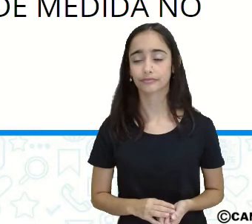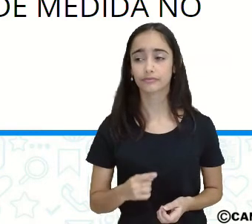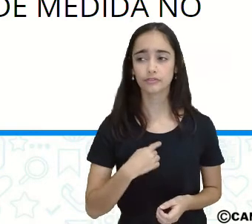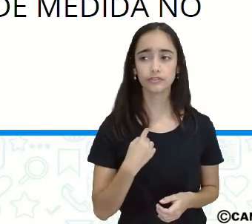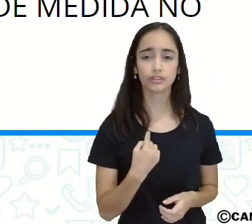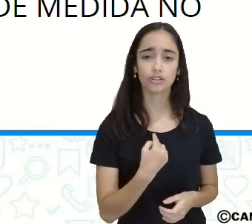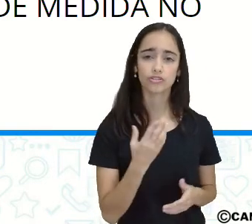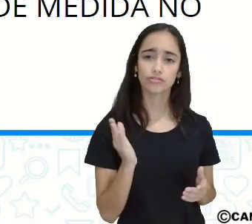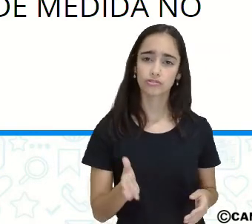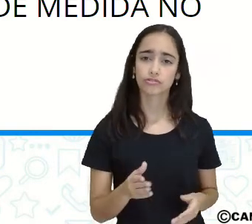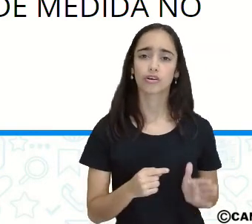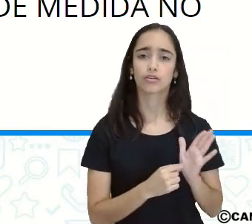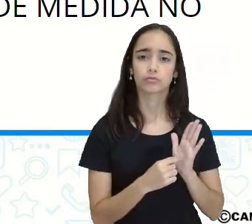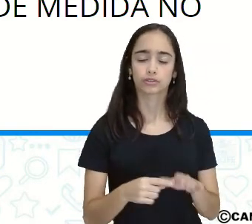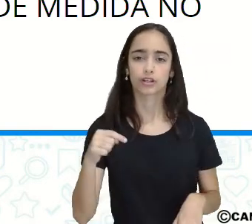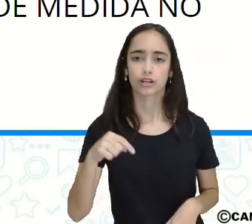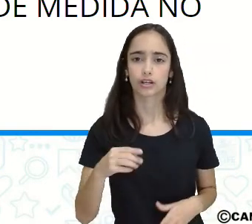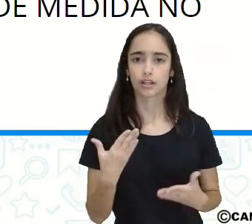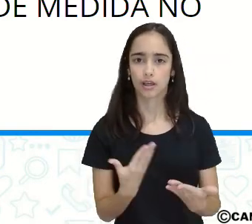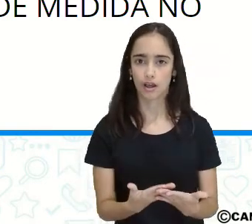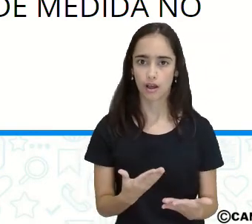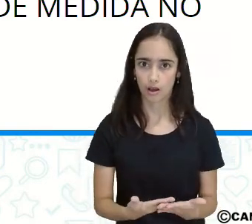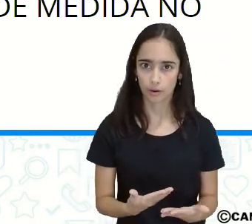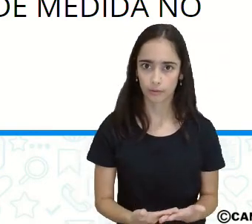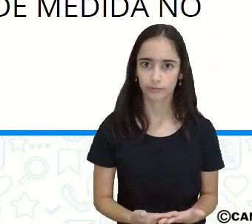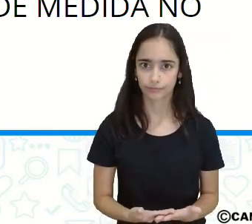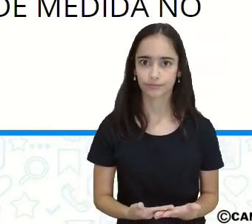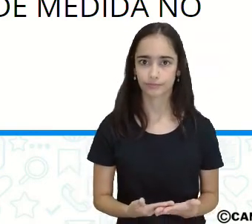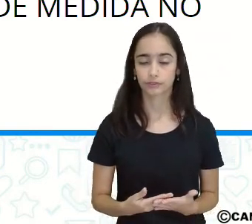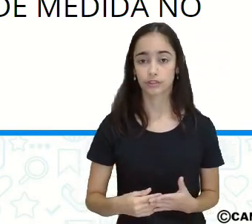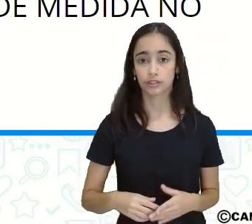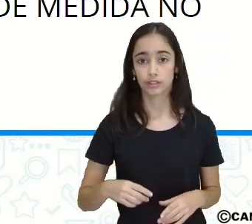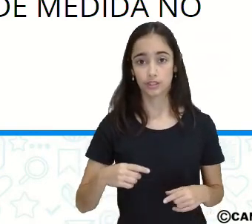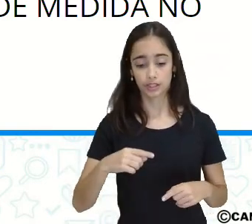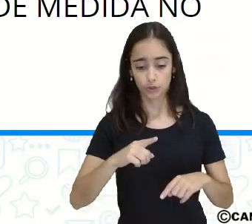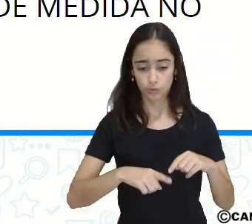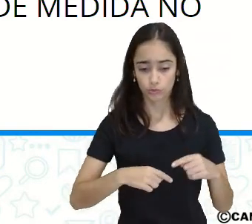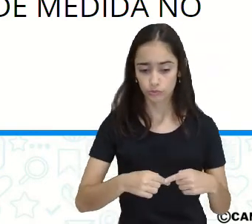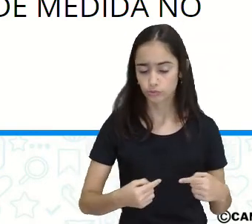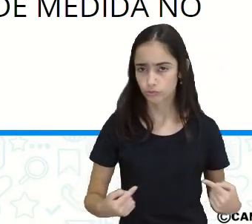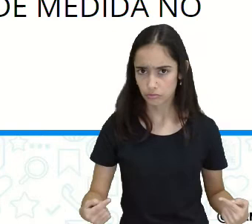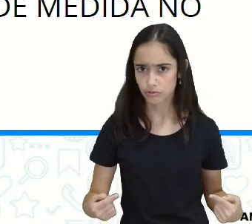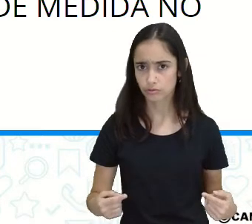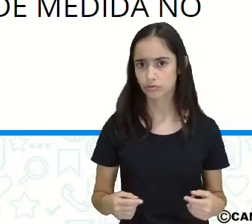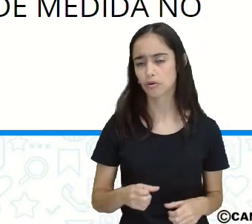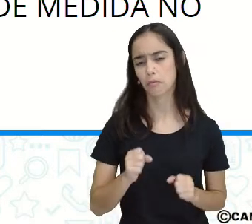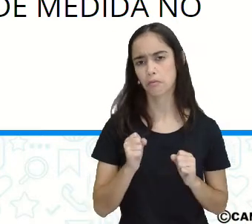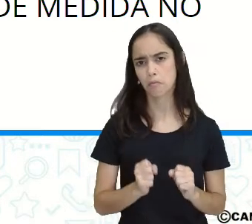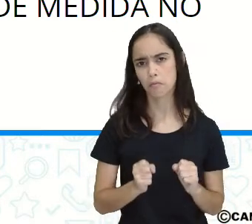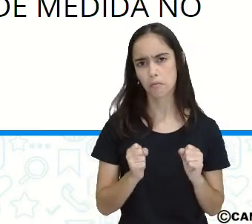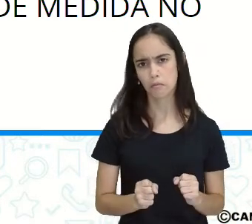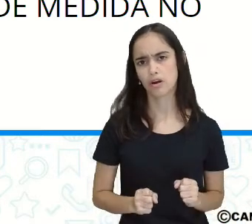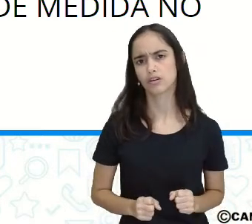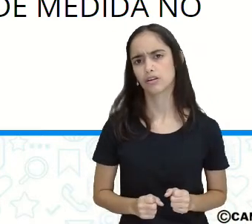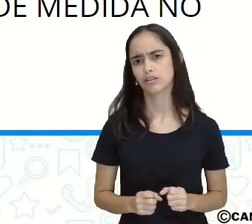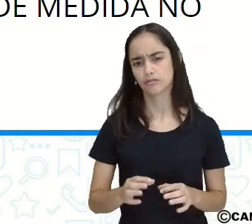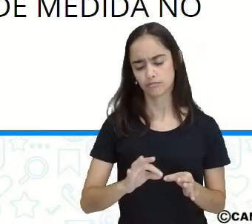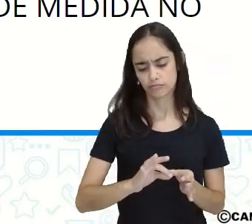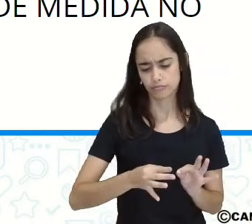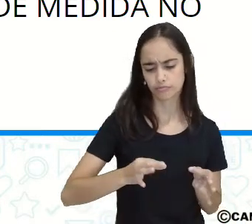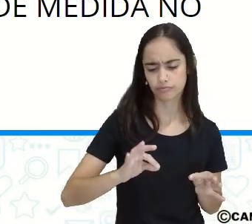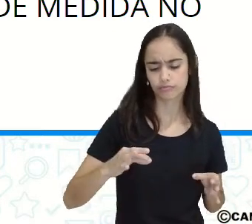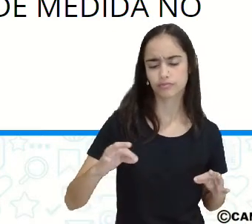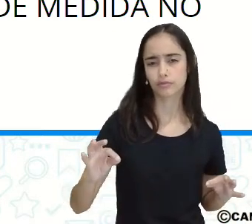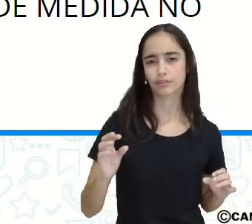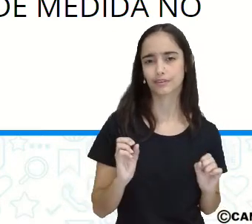que esses itens aí, eles podem ser mensurados ou medidos, tá certo? É só usar o equipamento